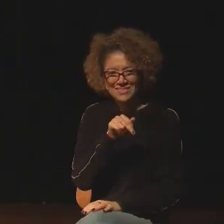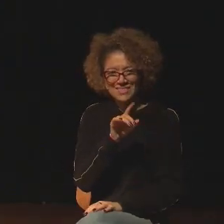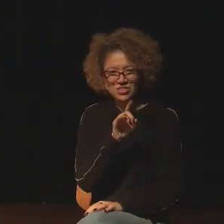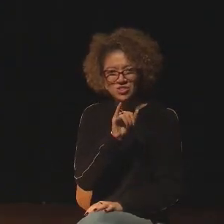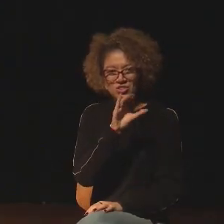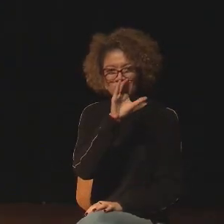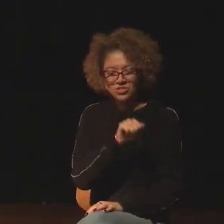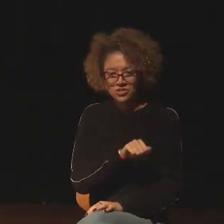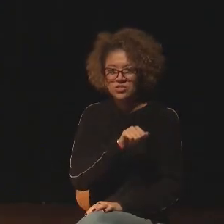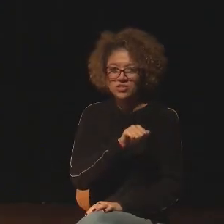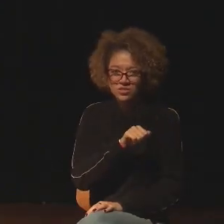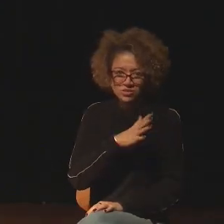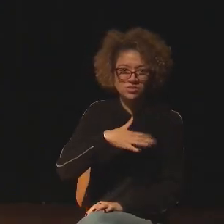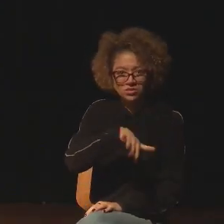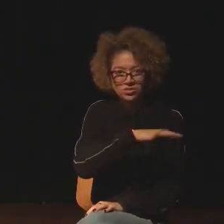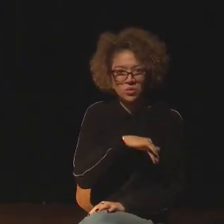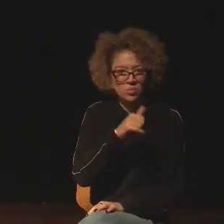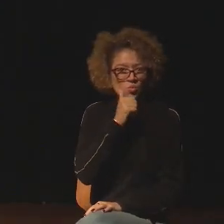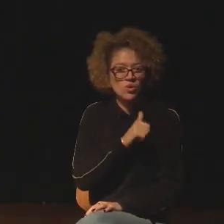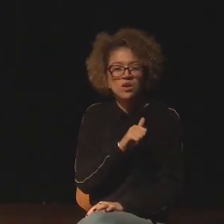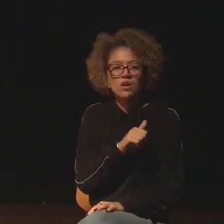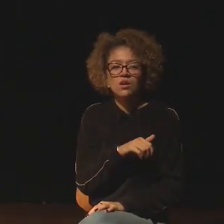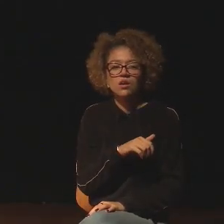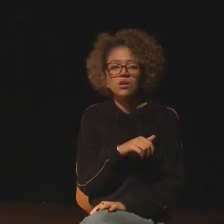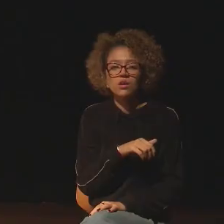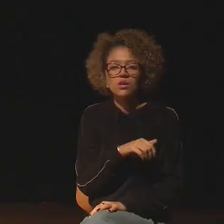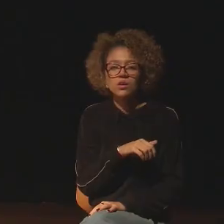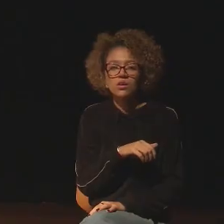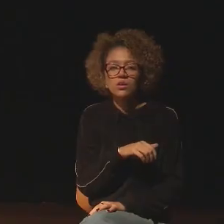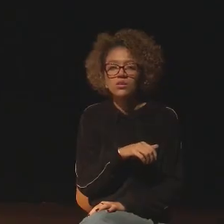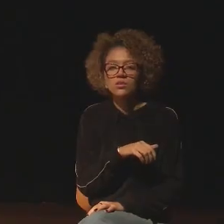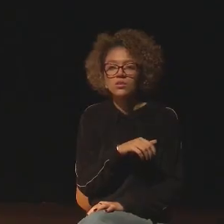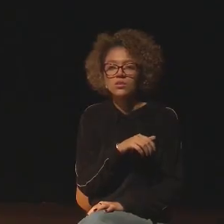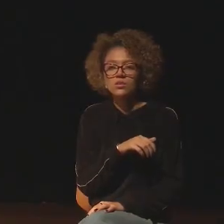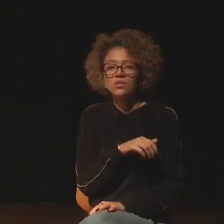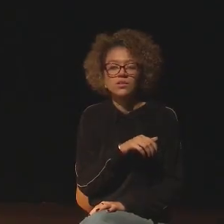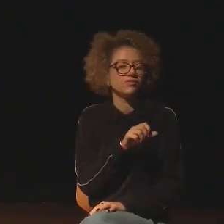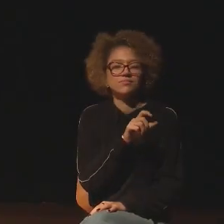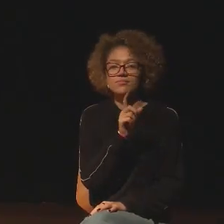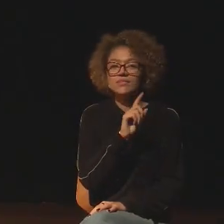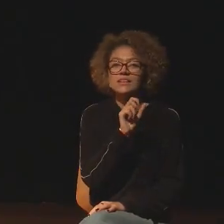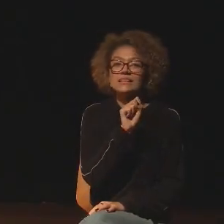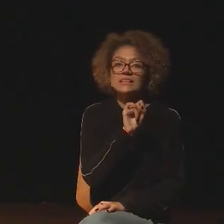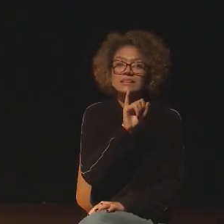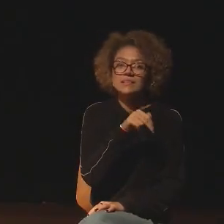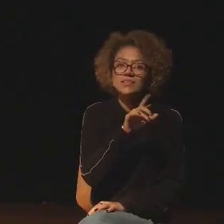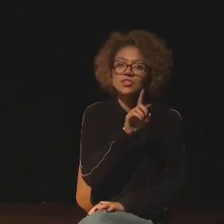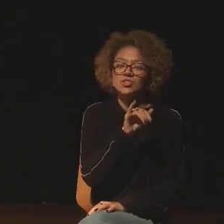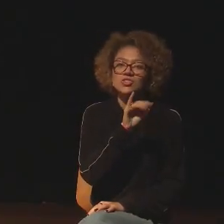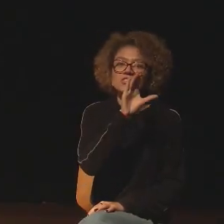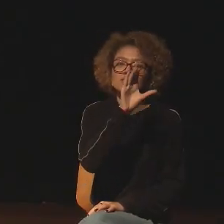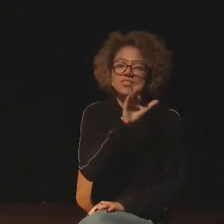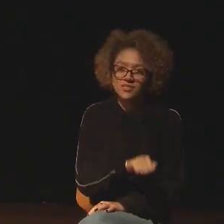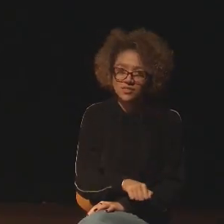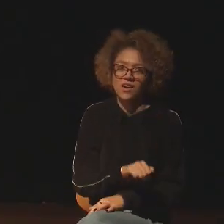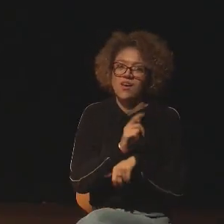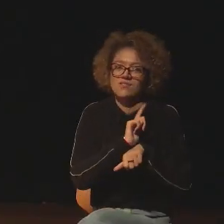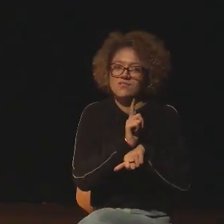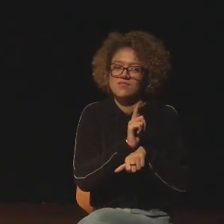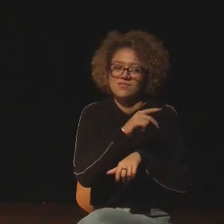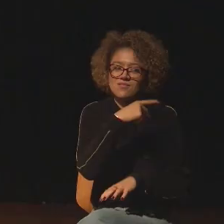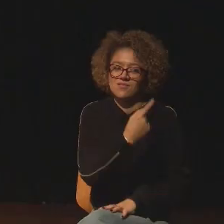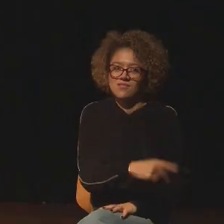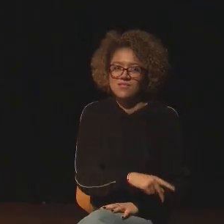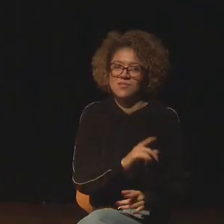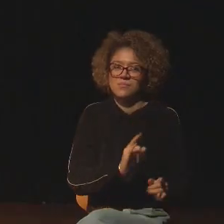espero que vocês levem em consideração não só as preocupações dos moradores com relação à readequação do viário, sobretudo com relação ao tráfego de